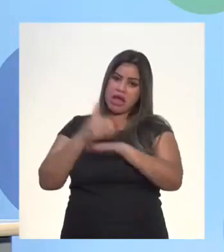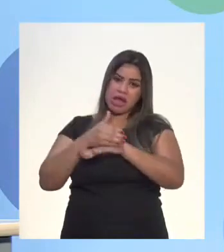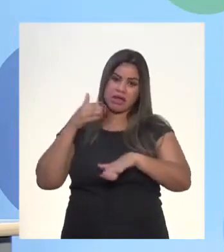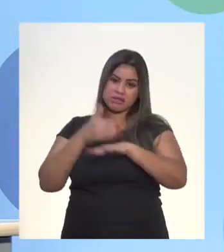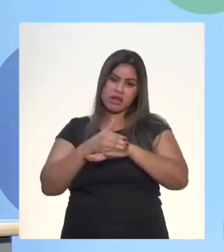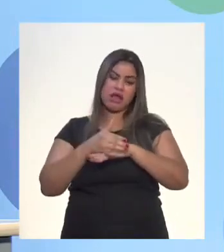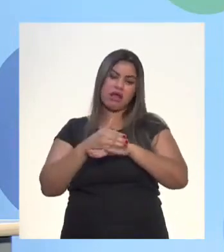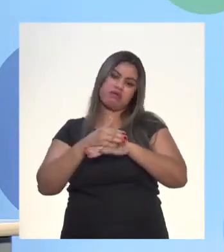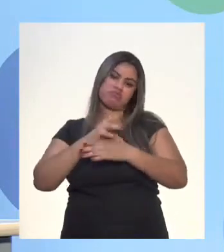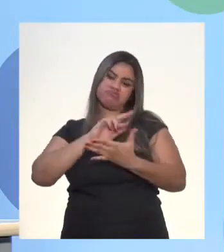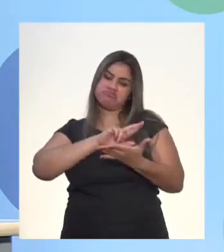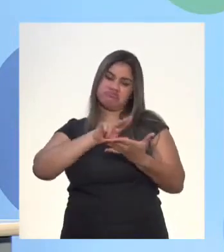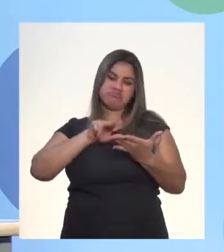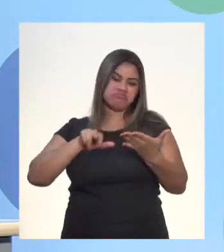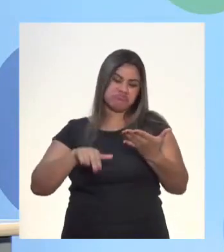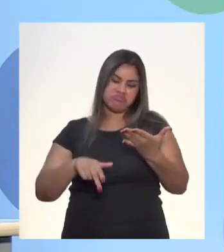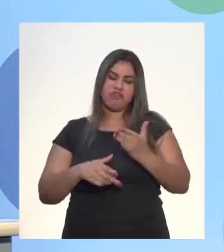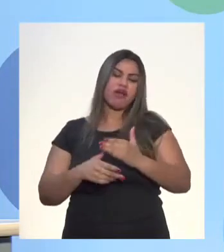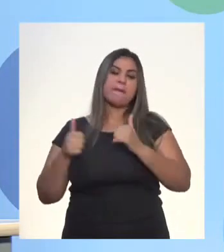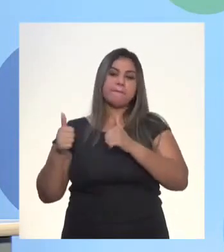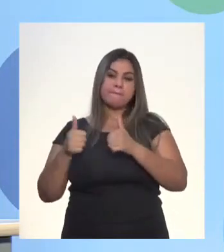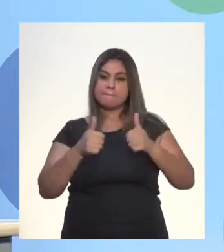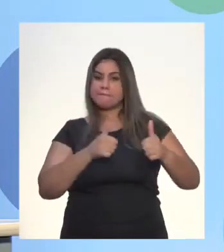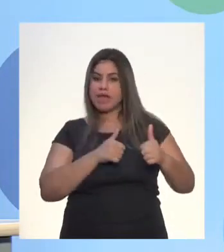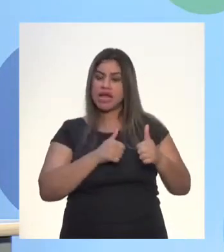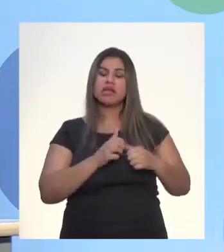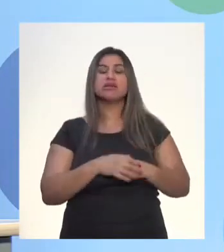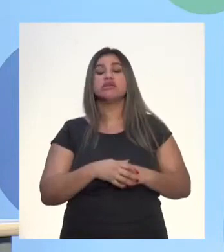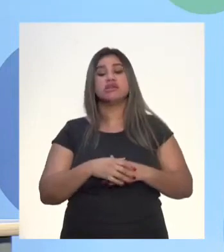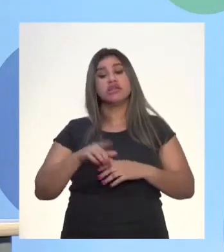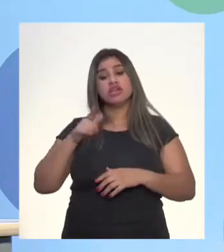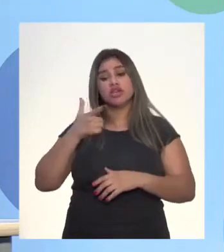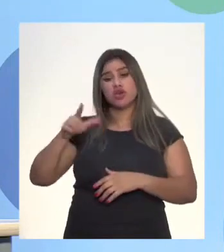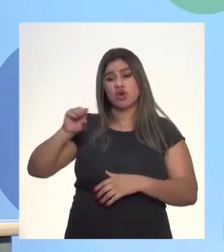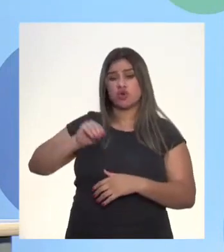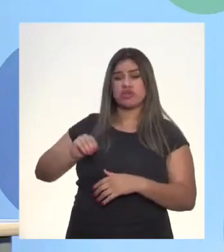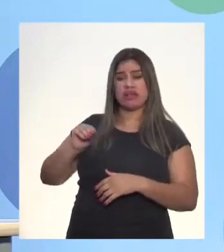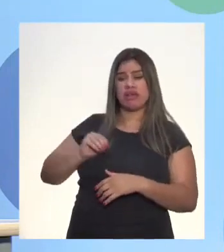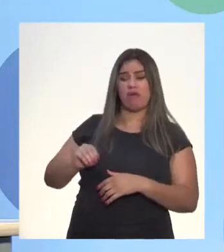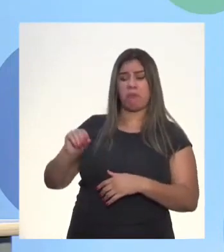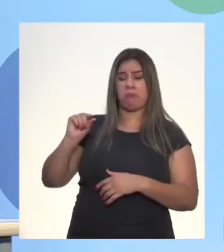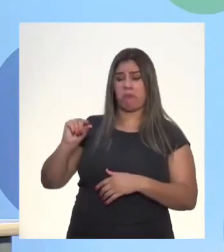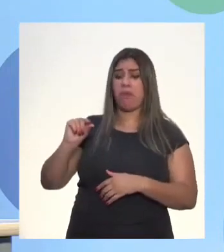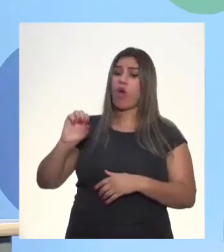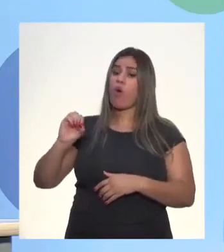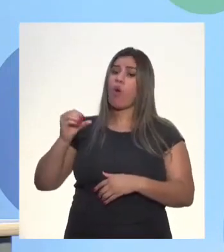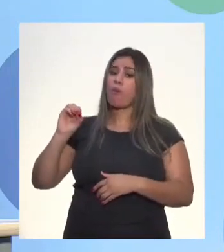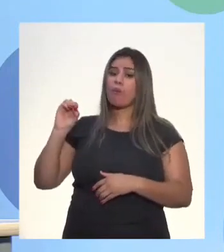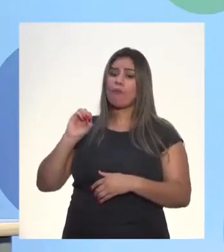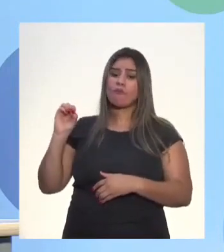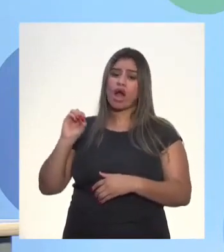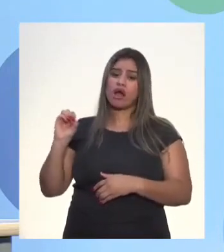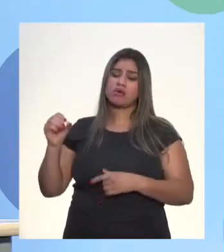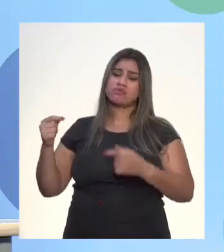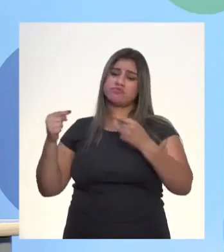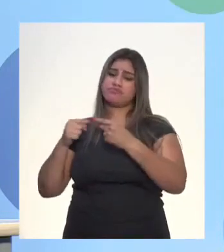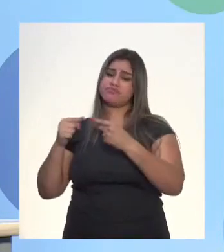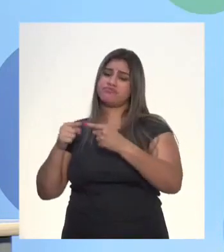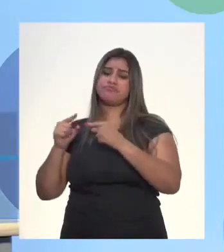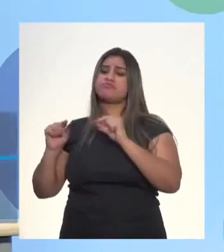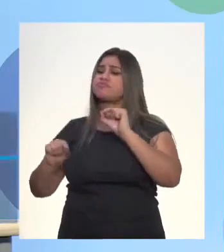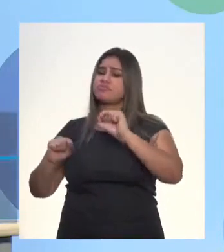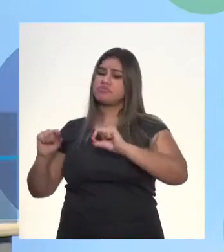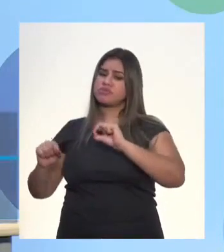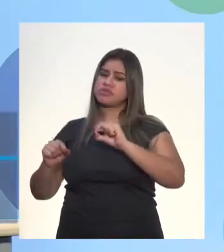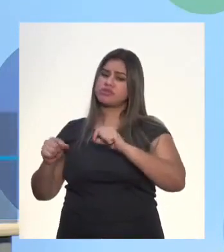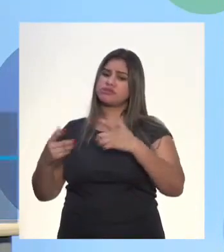e serviços, e outros que não têm uma renda que promova, por exemplo, situações em condições